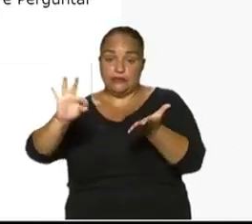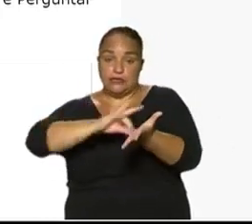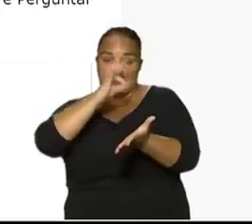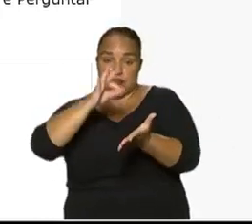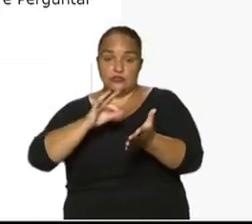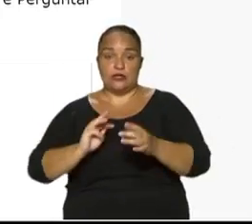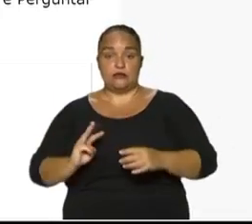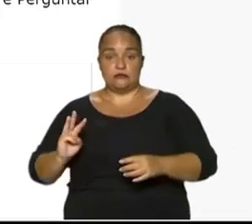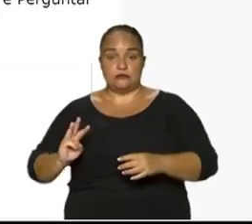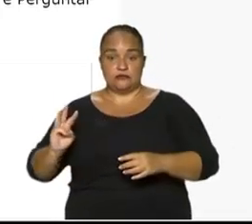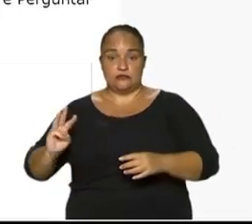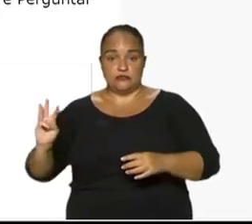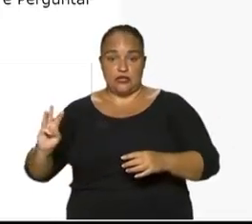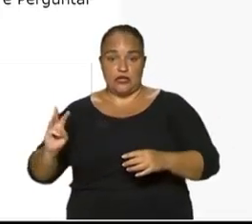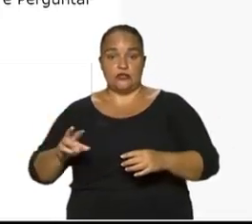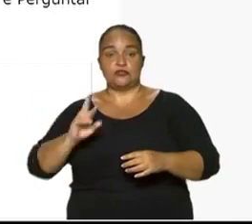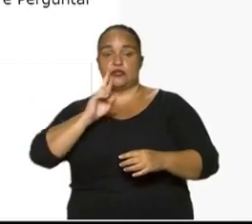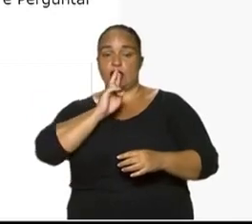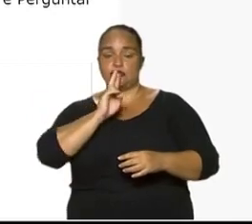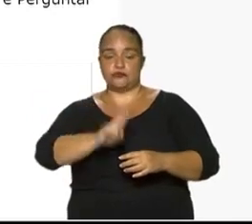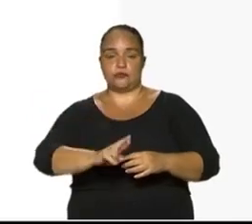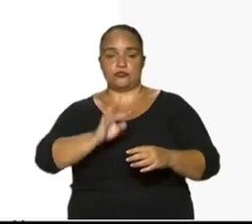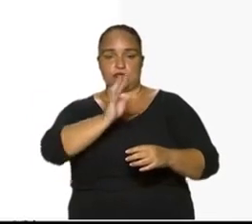no site